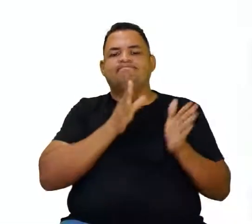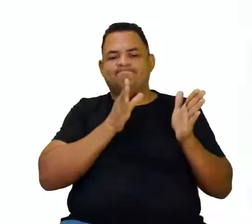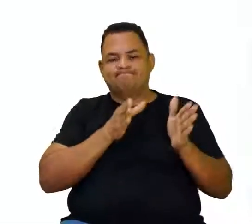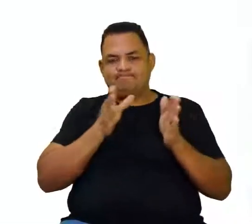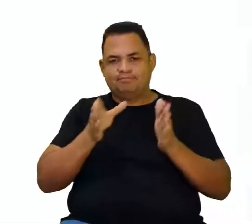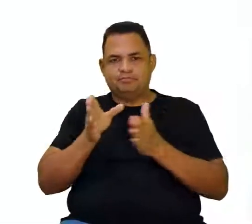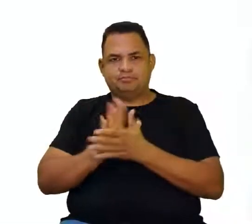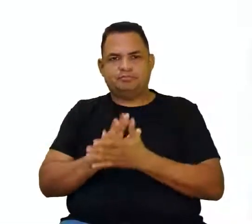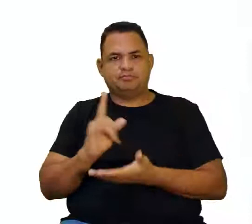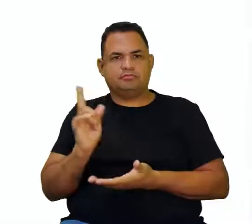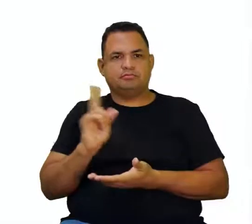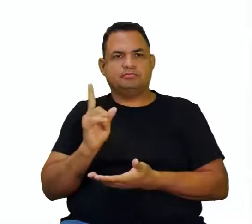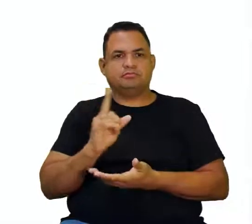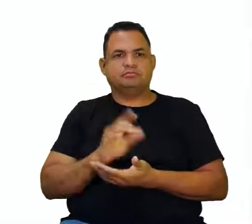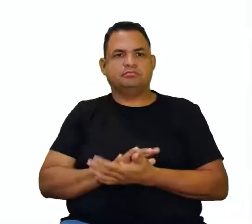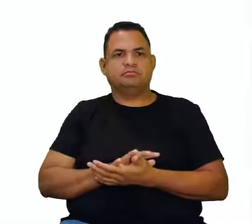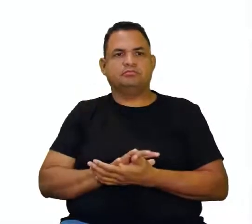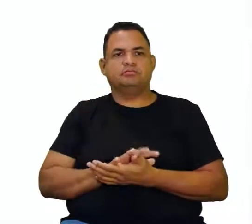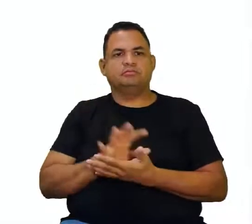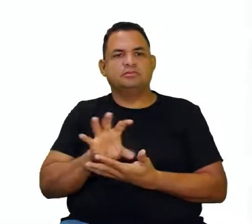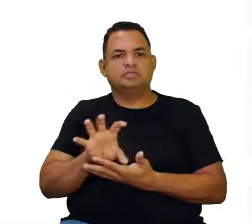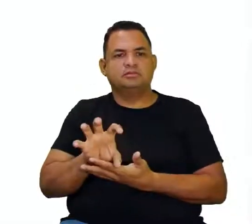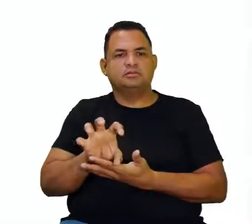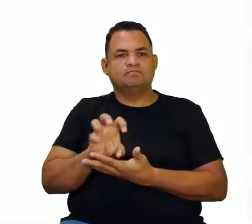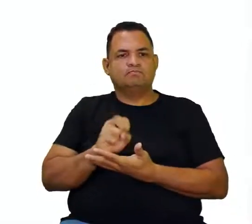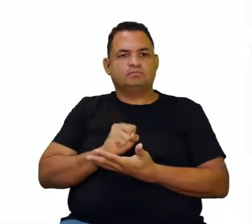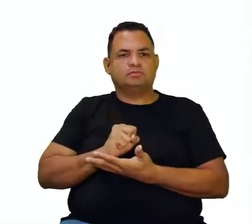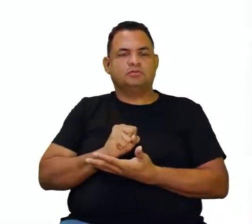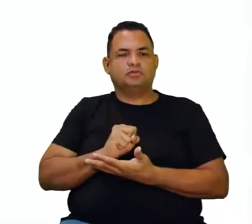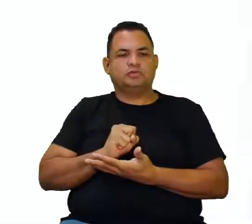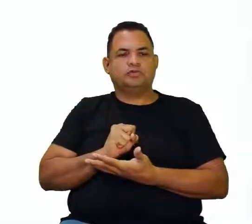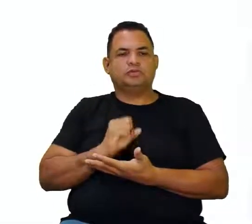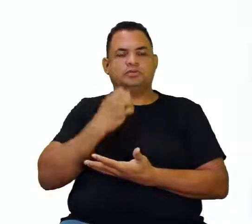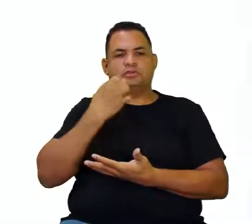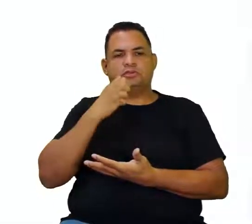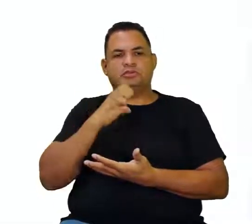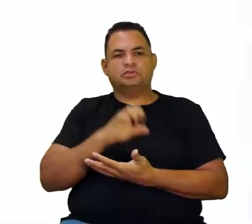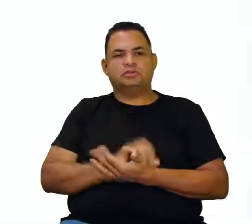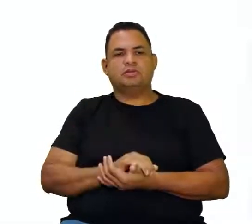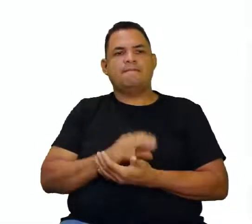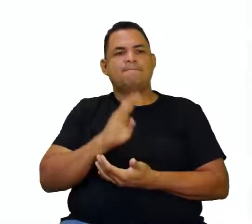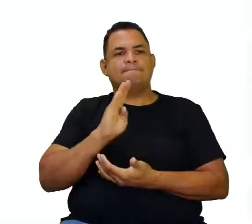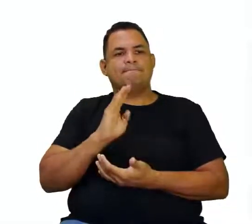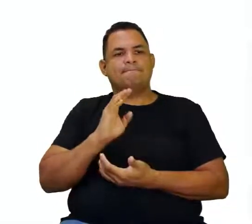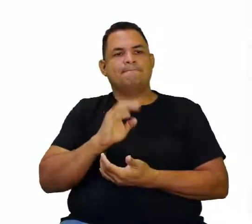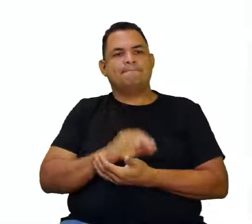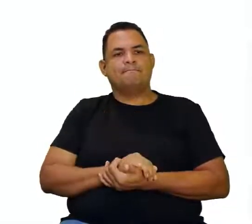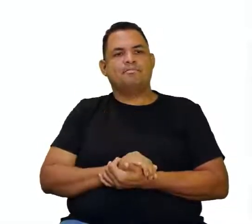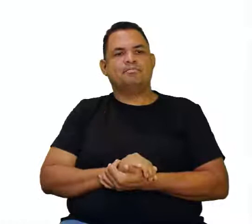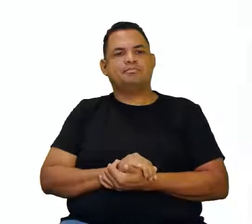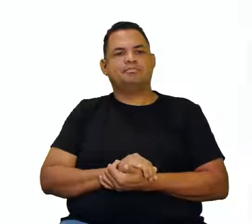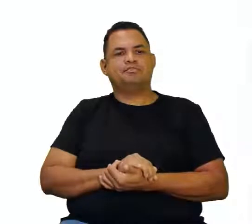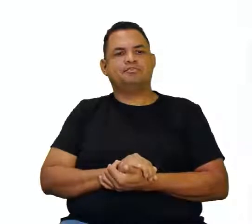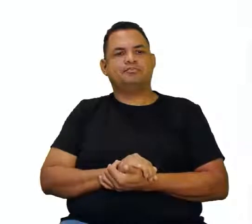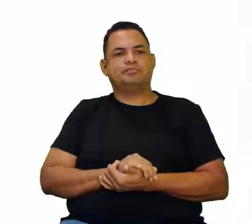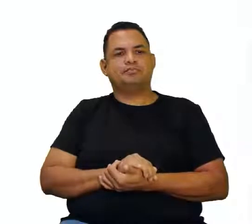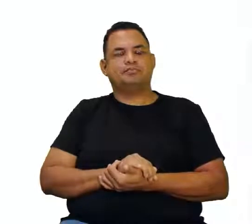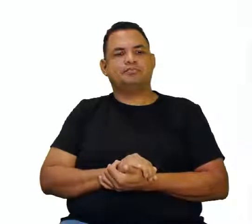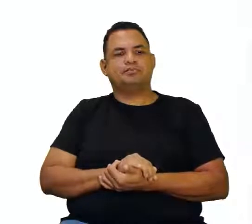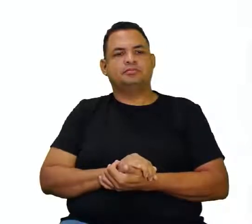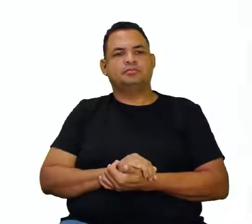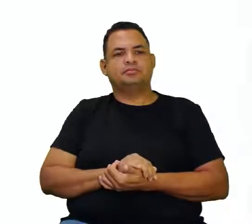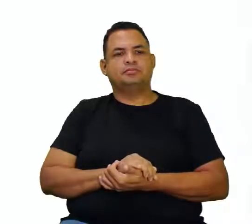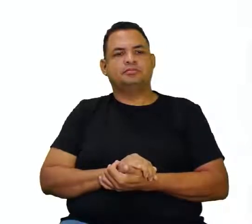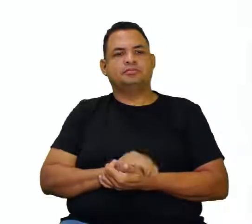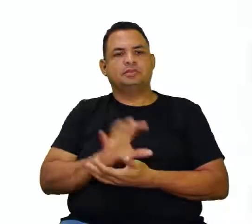não libera a energia, ela absorve a energia. Aí vem aqui, etapa 3, ela diz que a energia